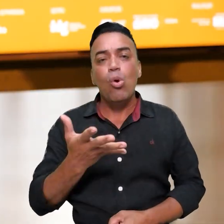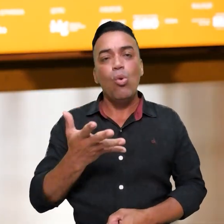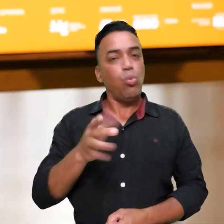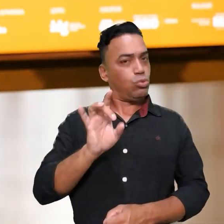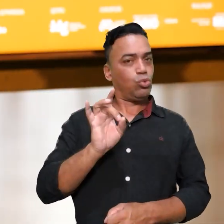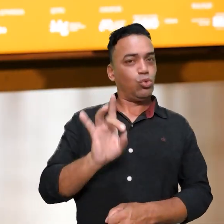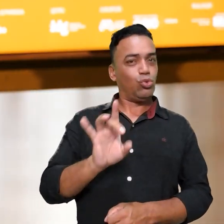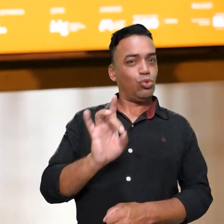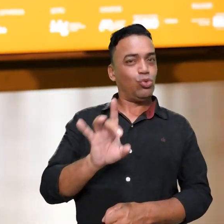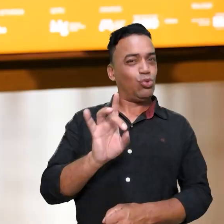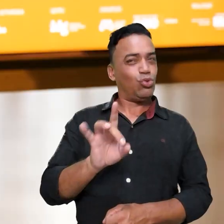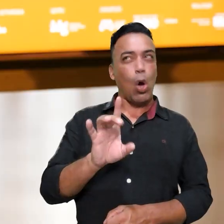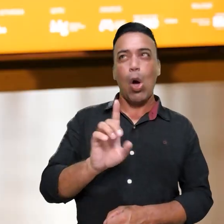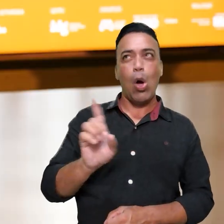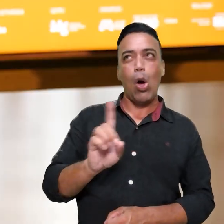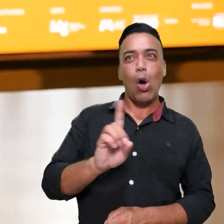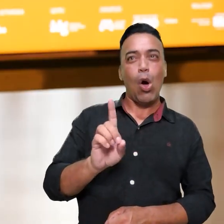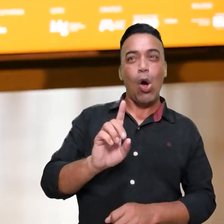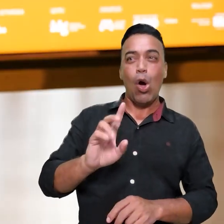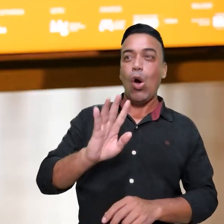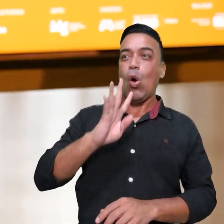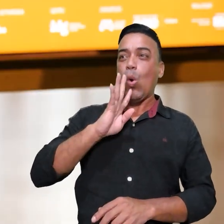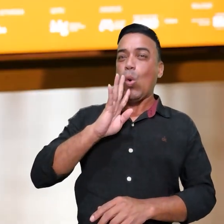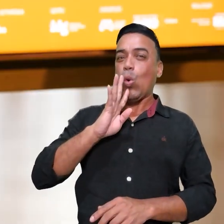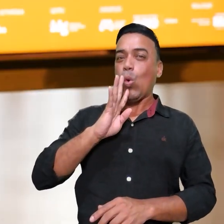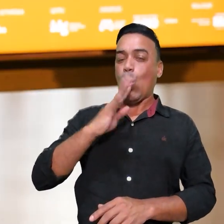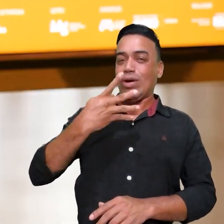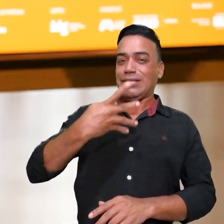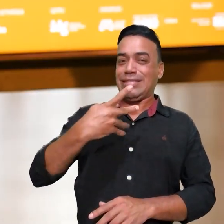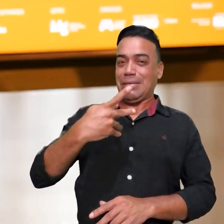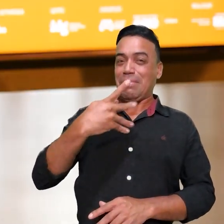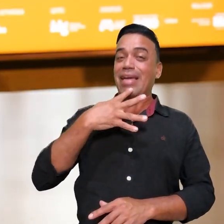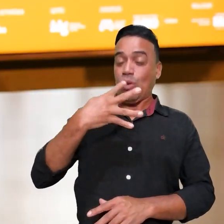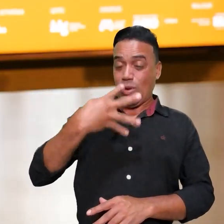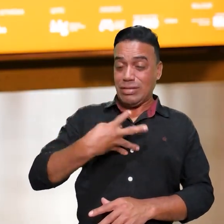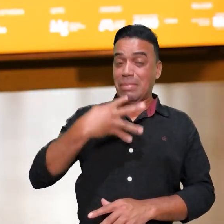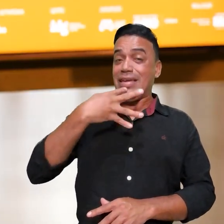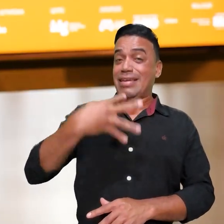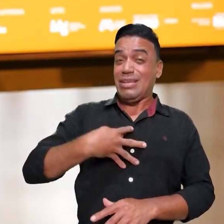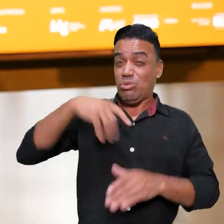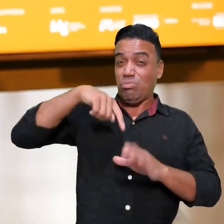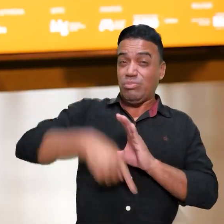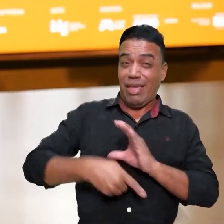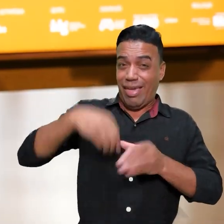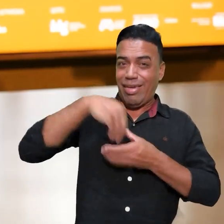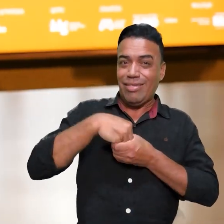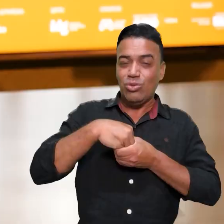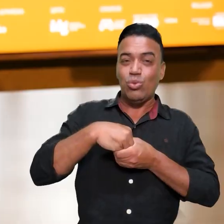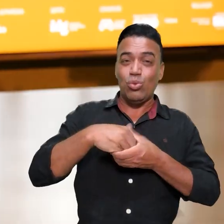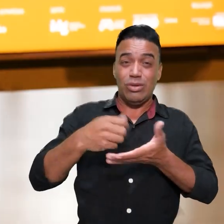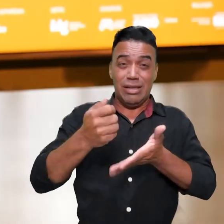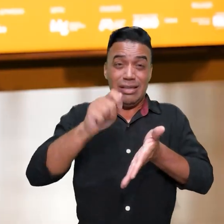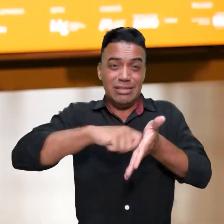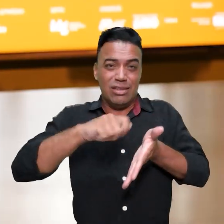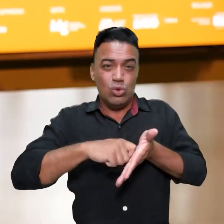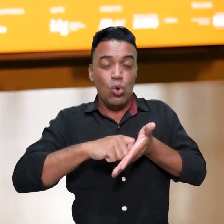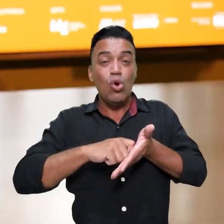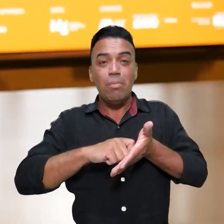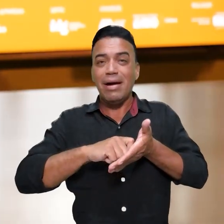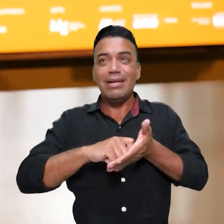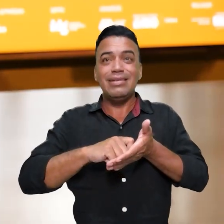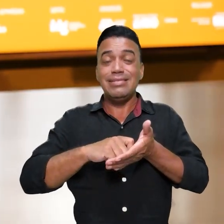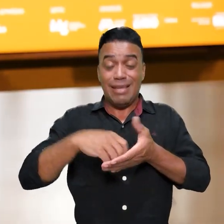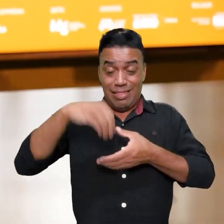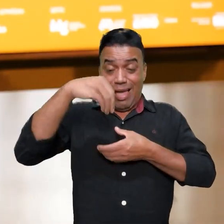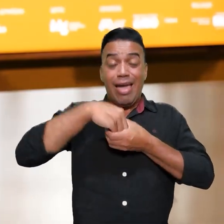não só ela é um autoconhecimento do autor, mas ela passa a chave do autoconhecimento